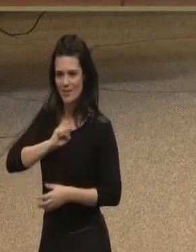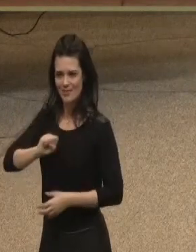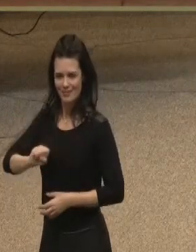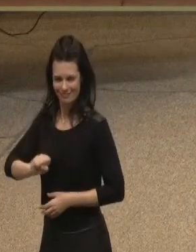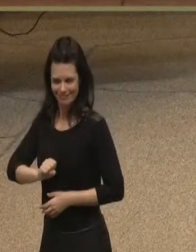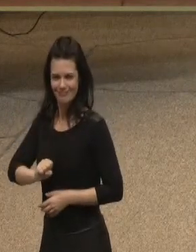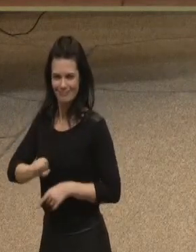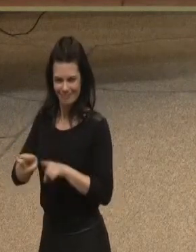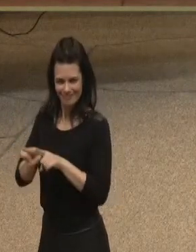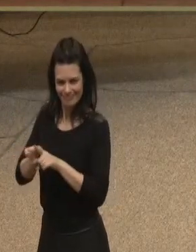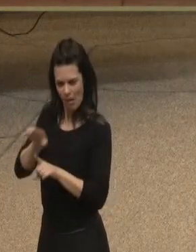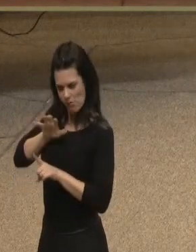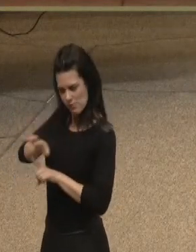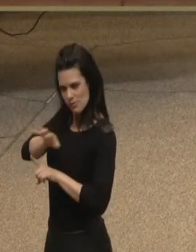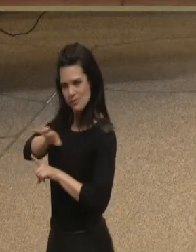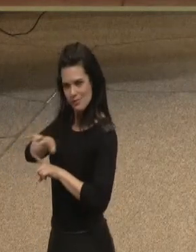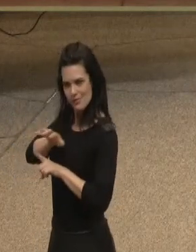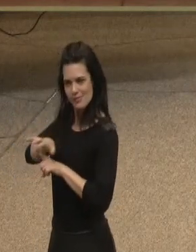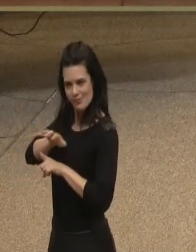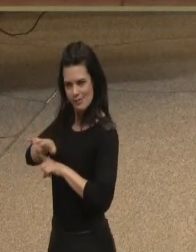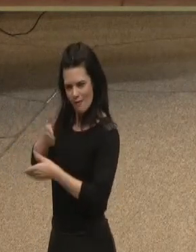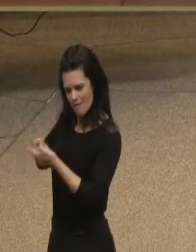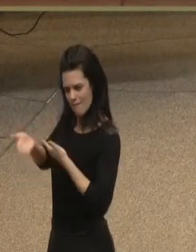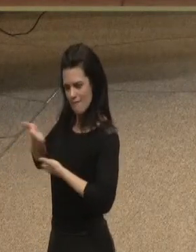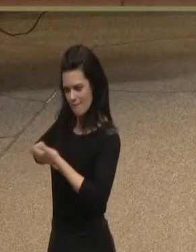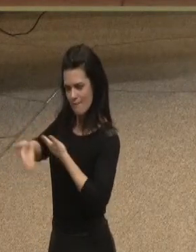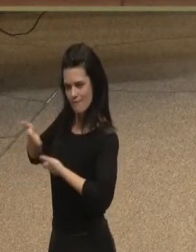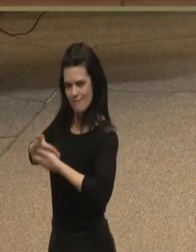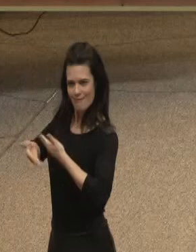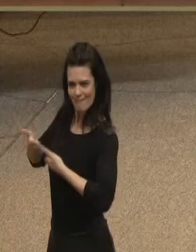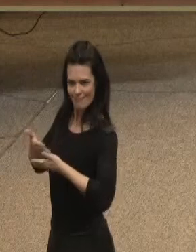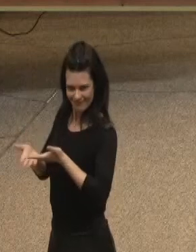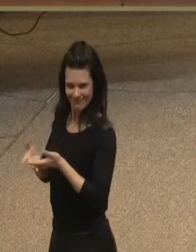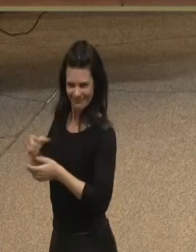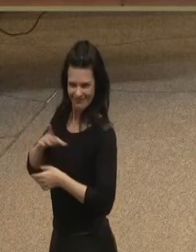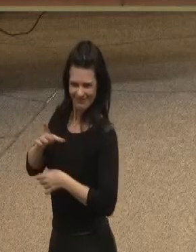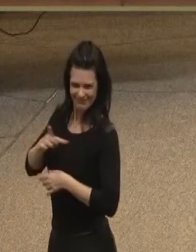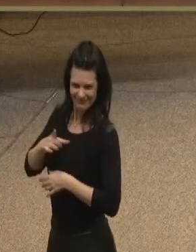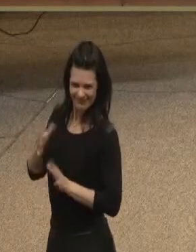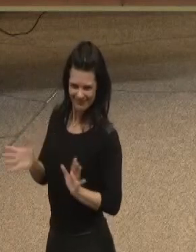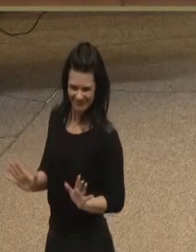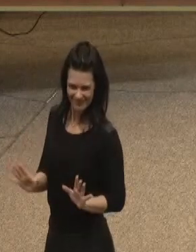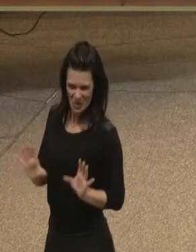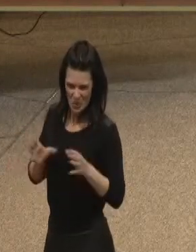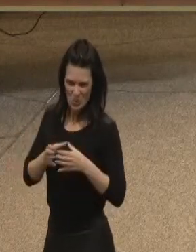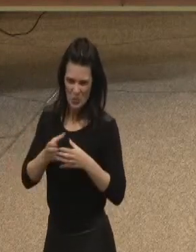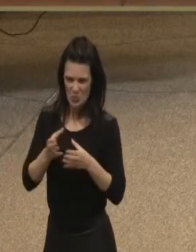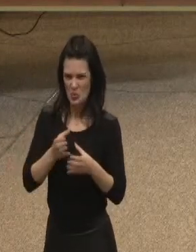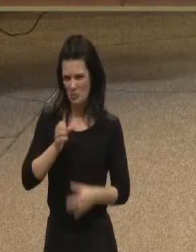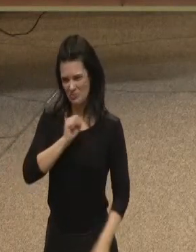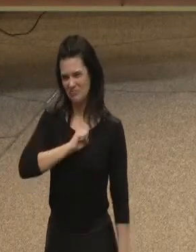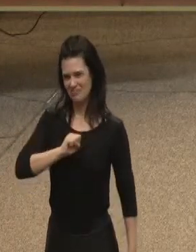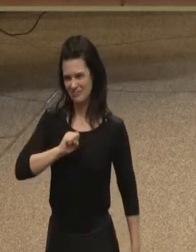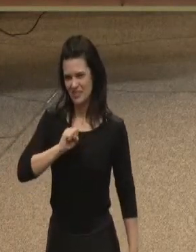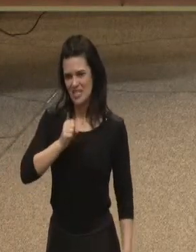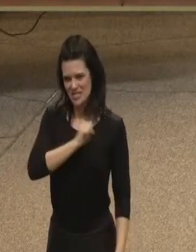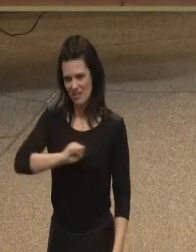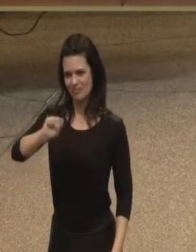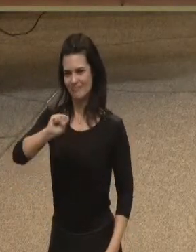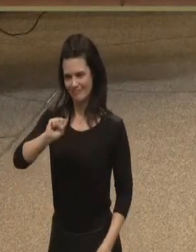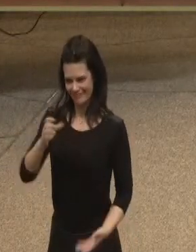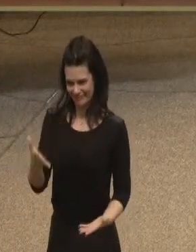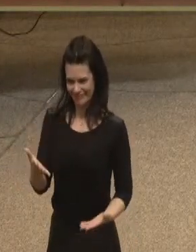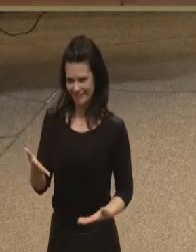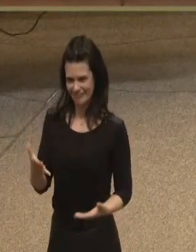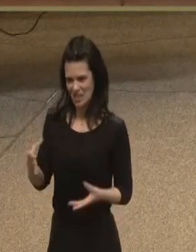levitas eram bastante influenciados pela seita ou grupo dos saduceus. Os saduceus,